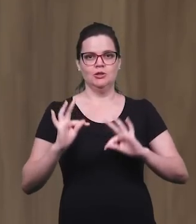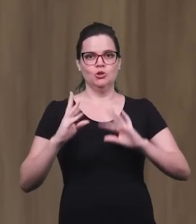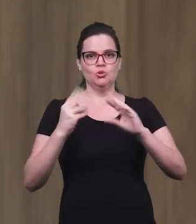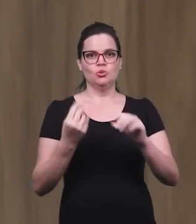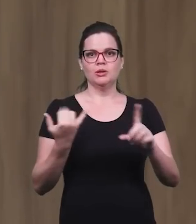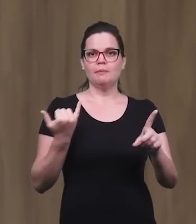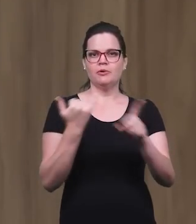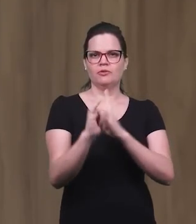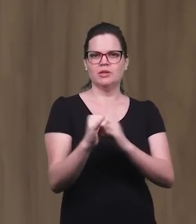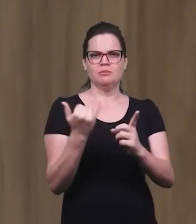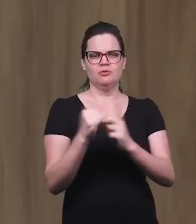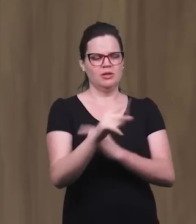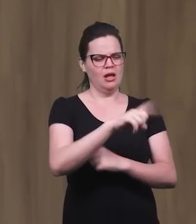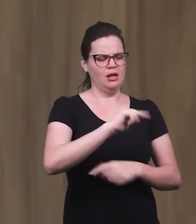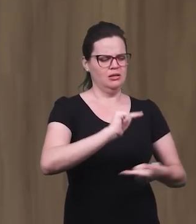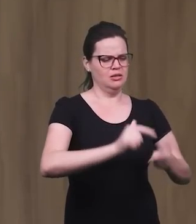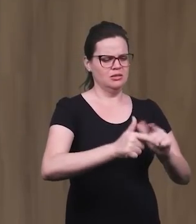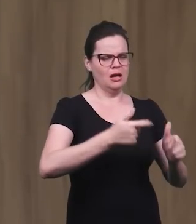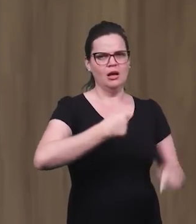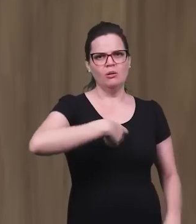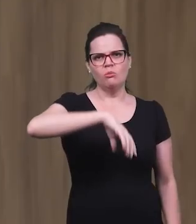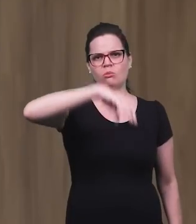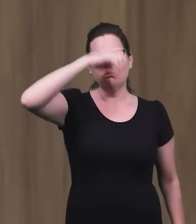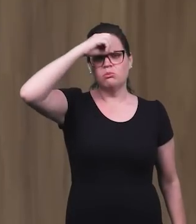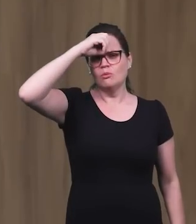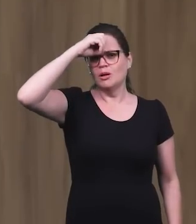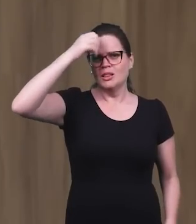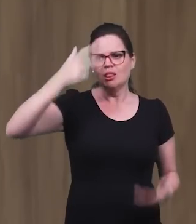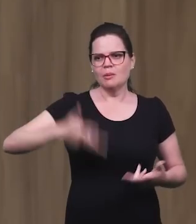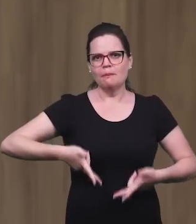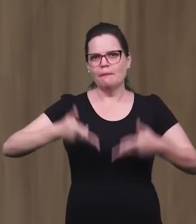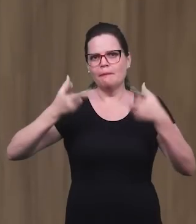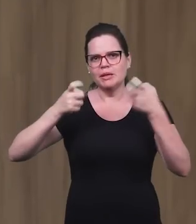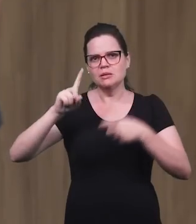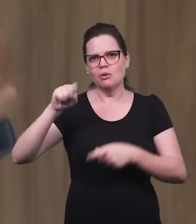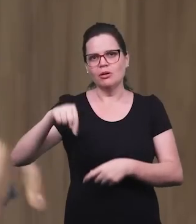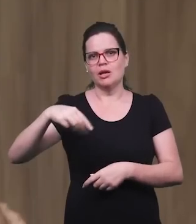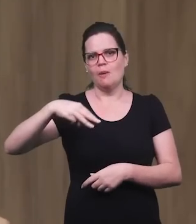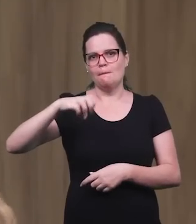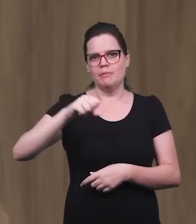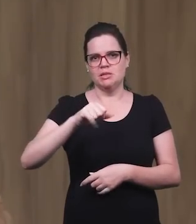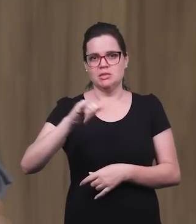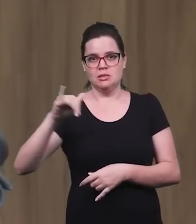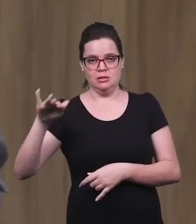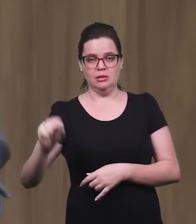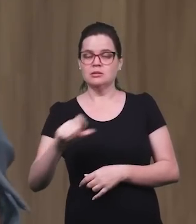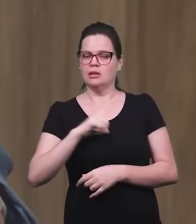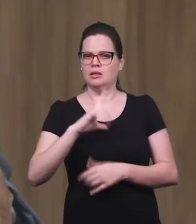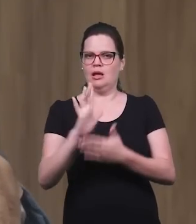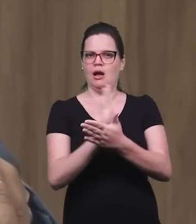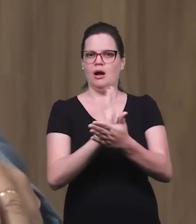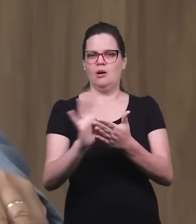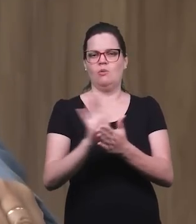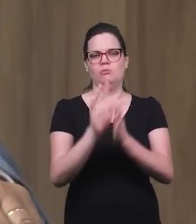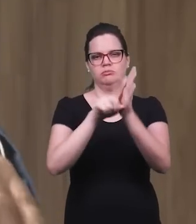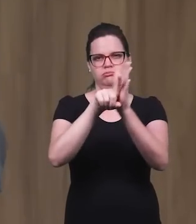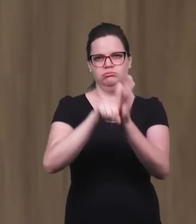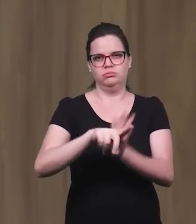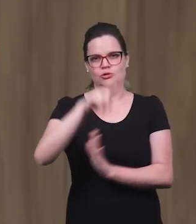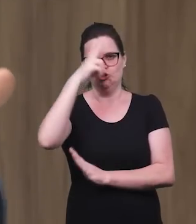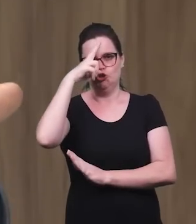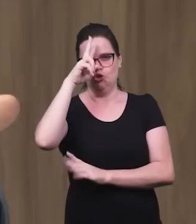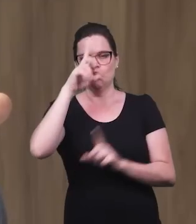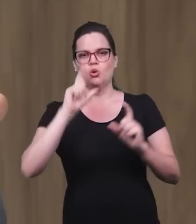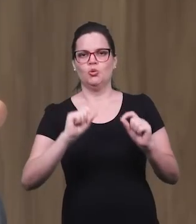conseguiu enxergar que Jesus era o Messias, que ele estava esperando. Né? Você vê que até mesmo, existem alguns historiadores que contam, as mulheres